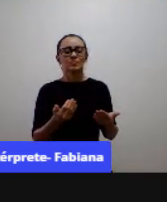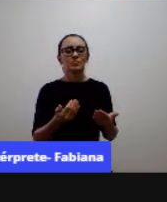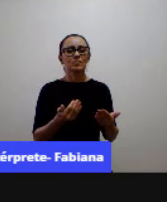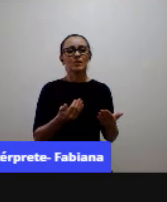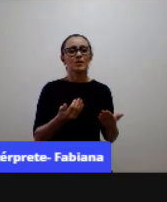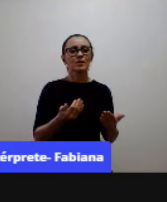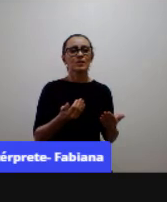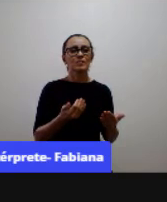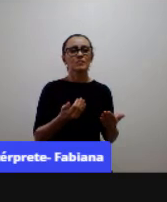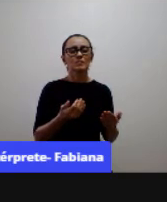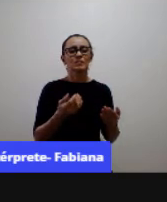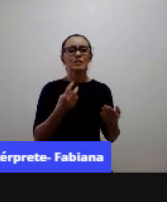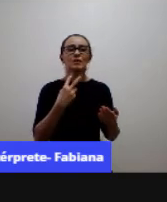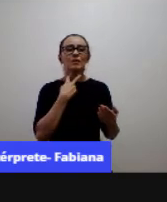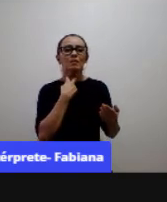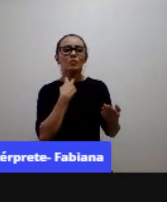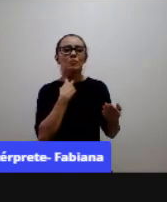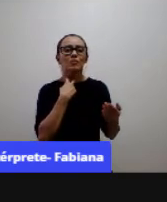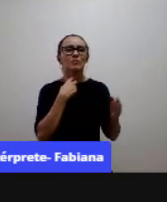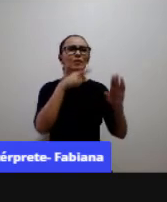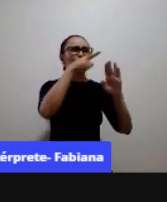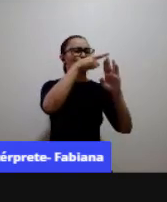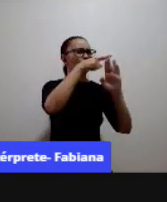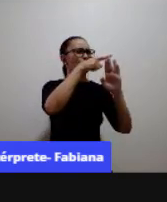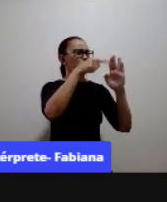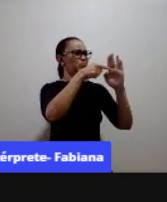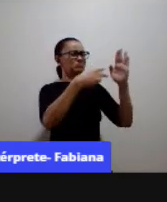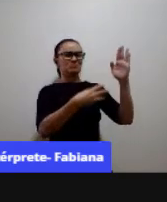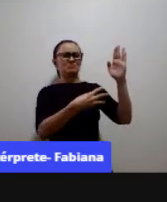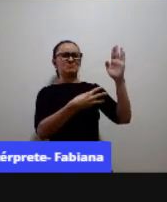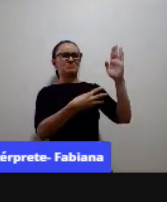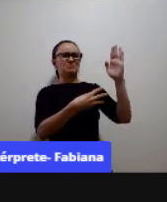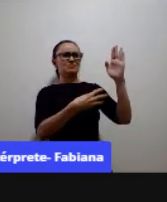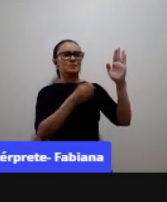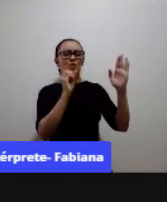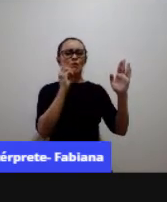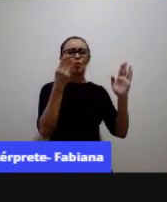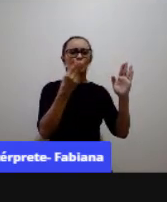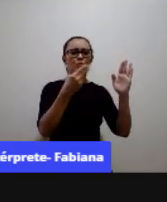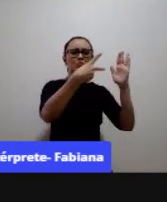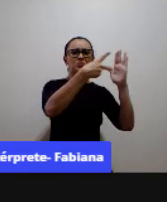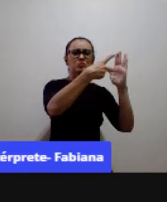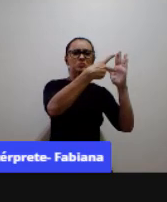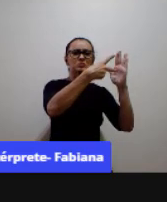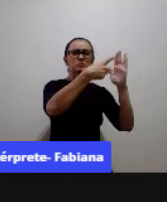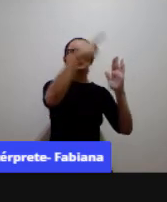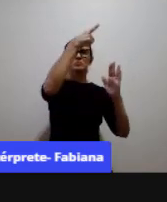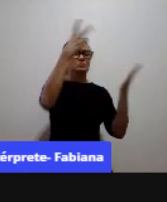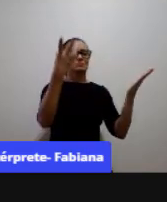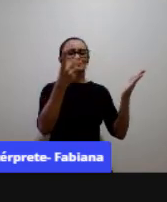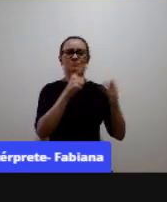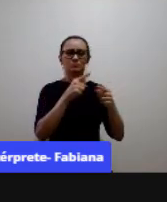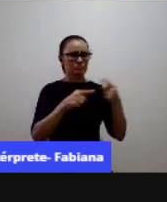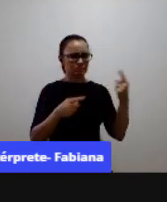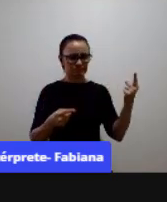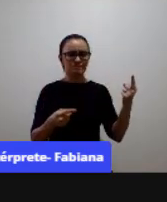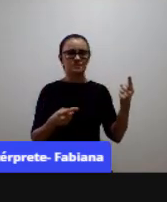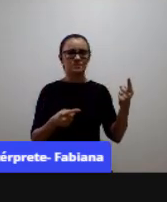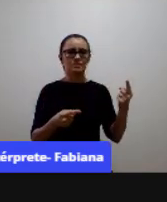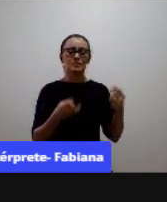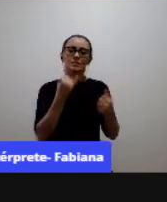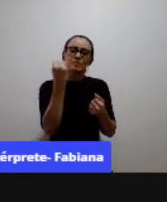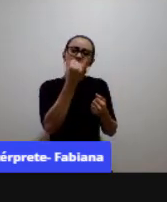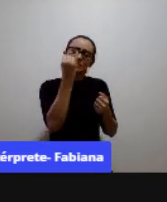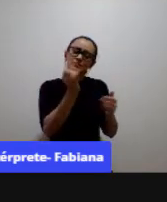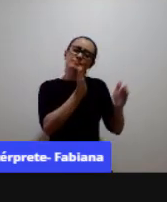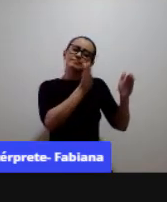né? Porque se você deixar de fazer uma anamnese ou uma sondagem, com certeza vai repercutir aqui na qualidade do